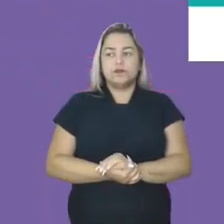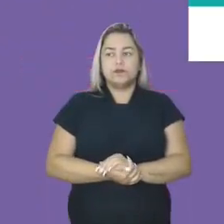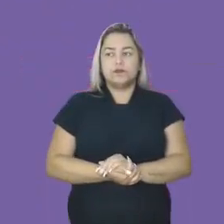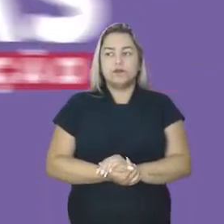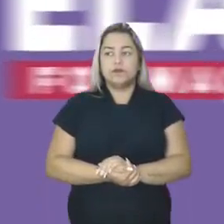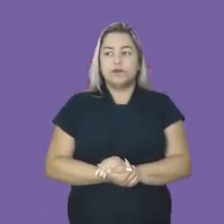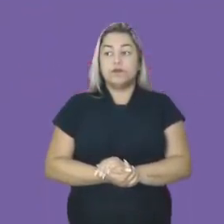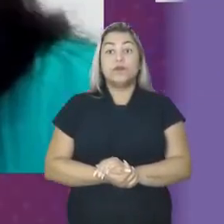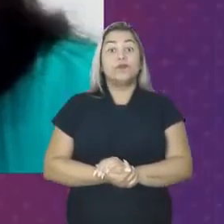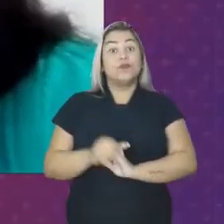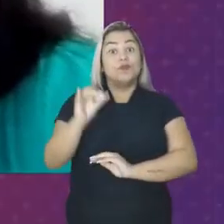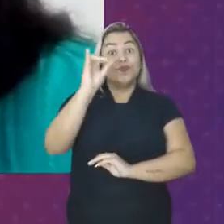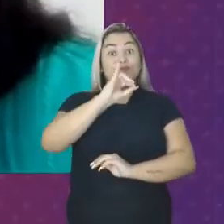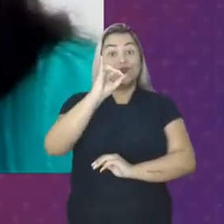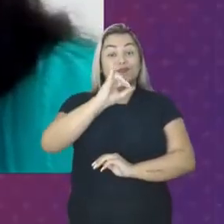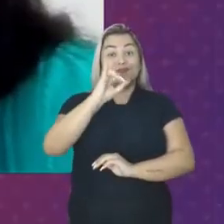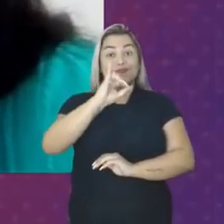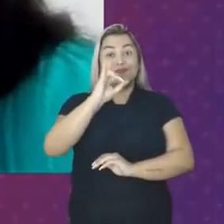Olá,